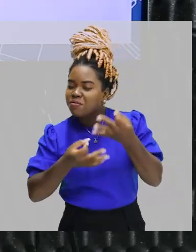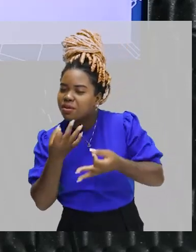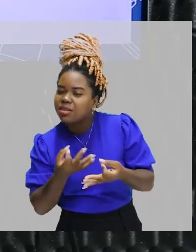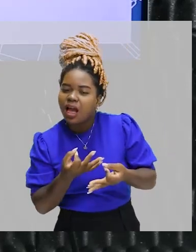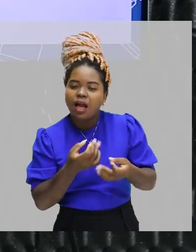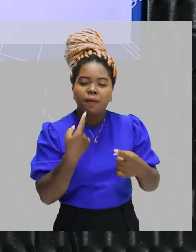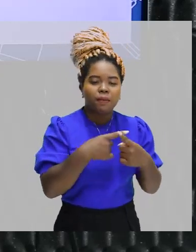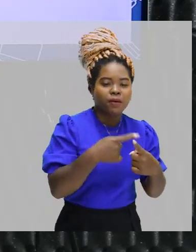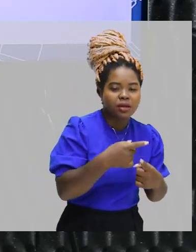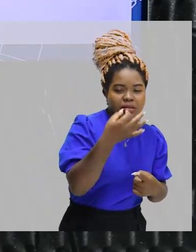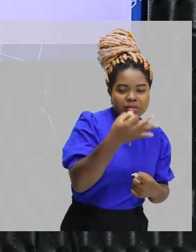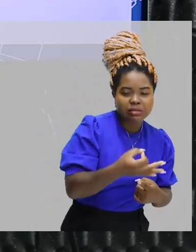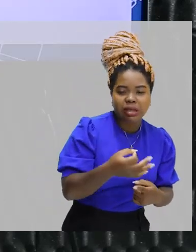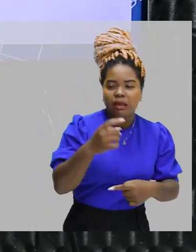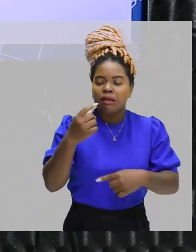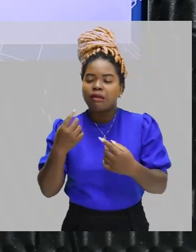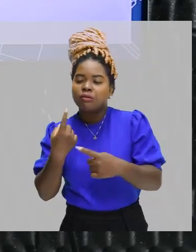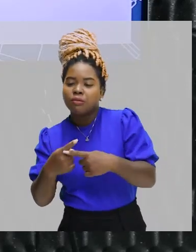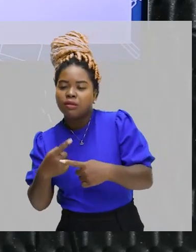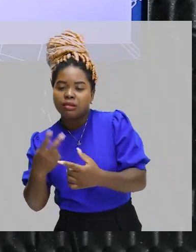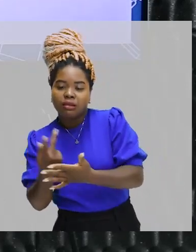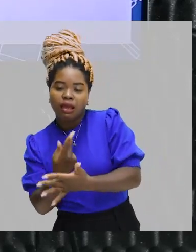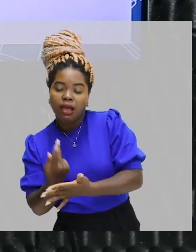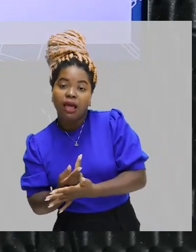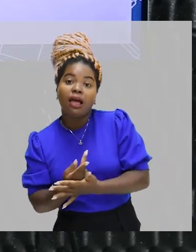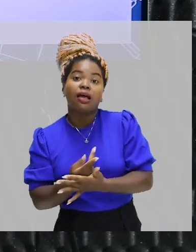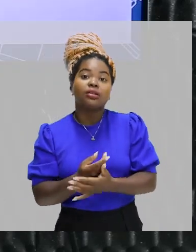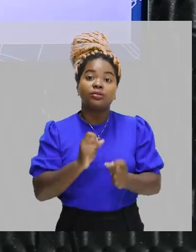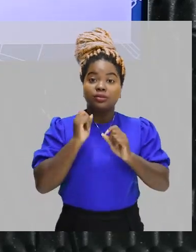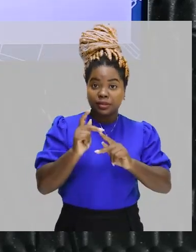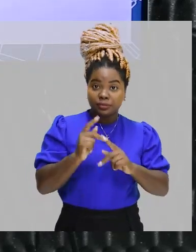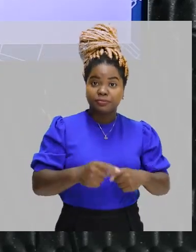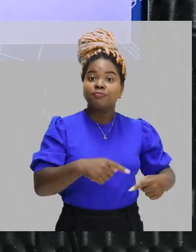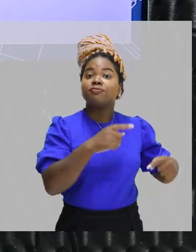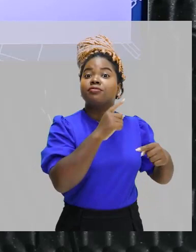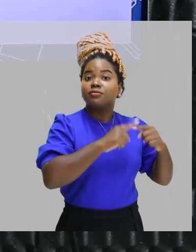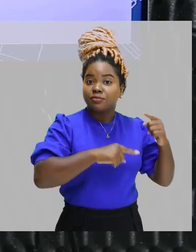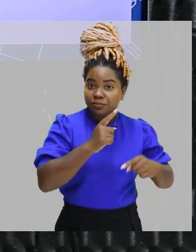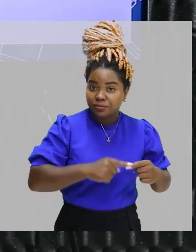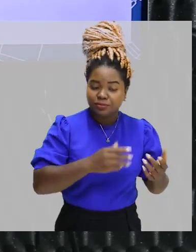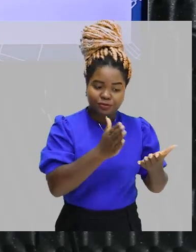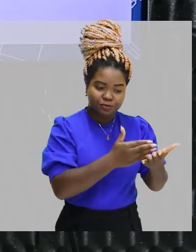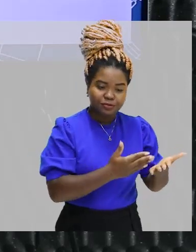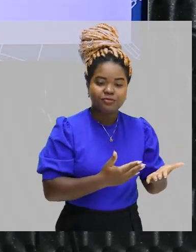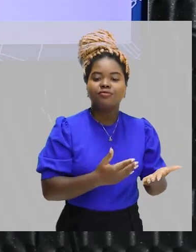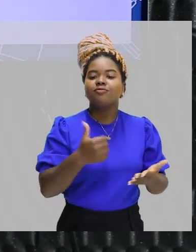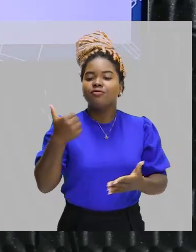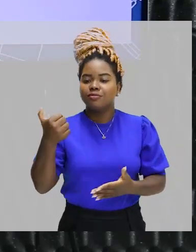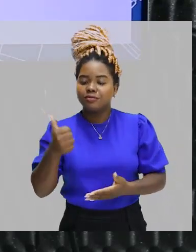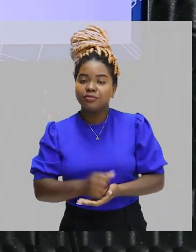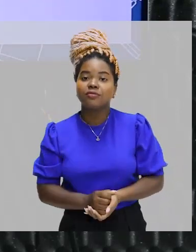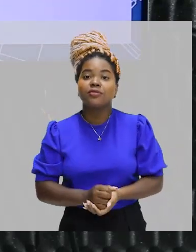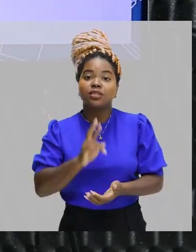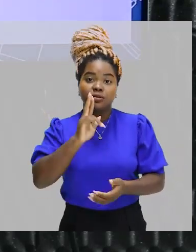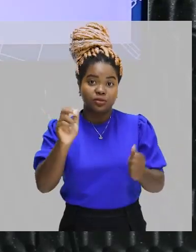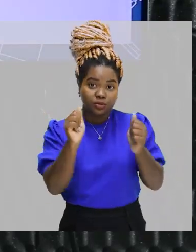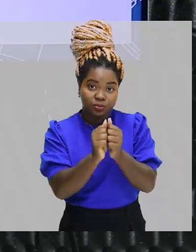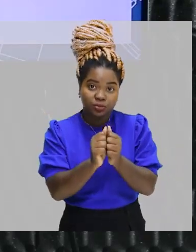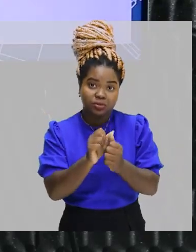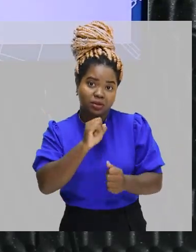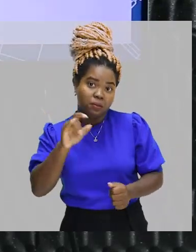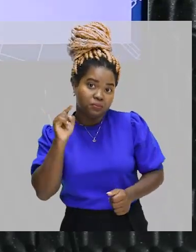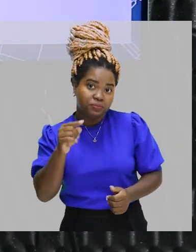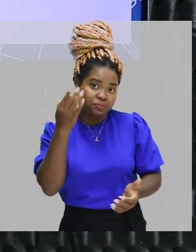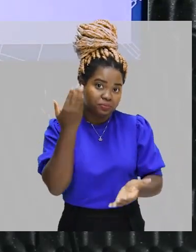ok? Então pega papel, caneta, faz as suas anotações, respondam junto comigo, lógico, né? E se você perdeu a aula sobre essas